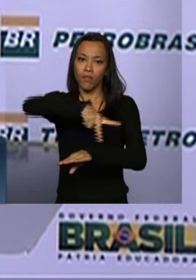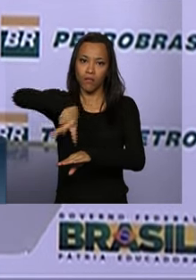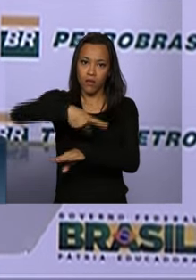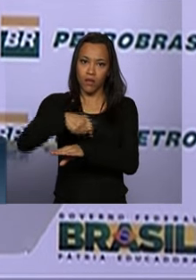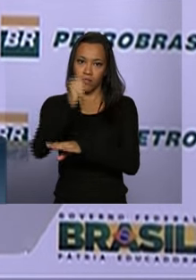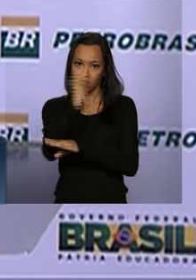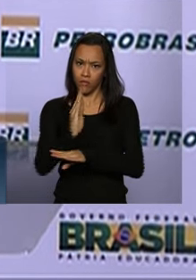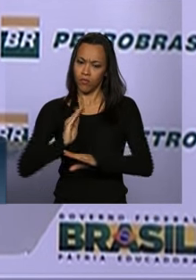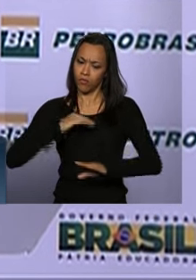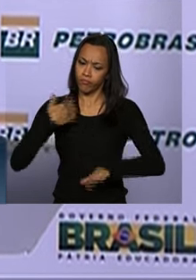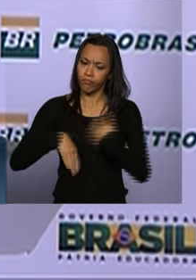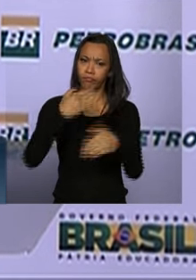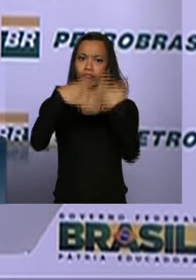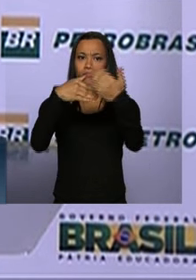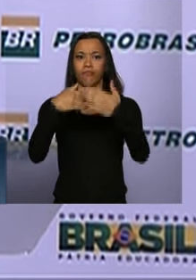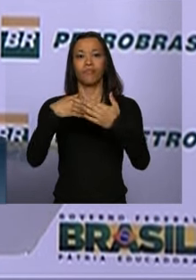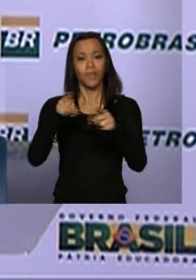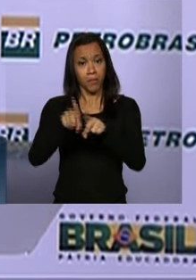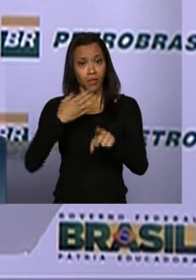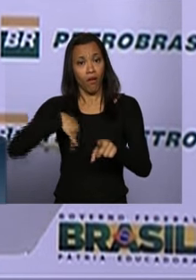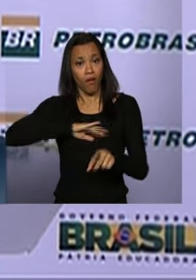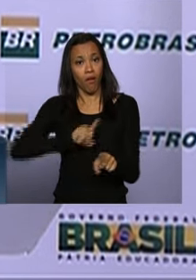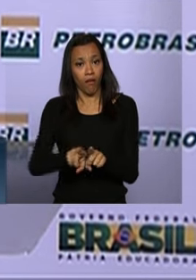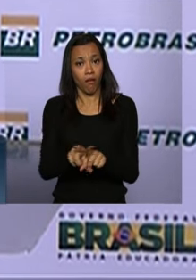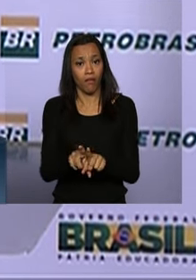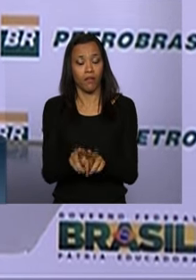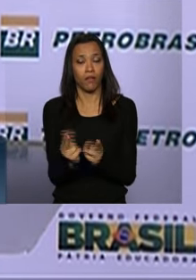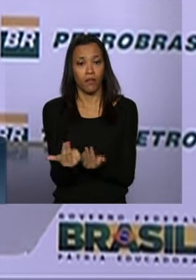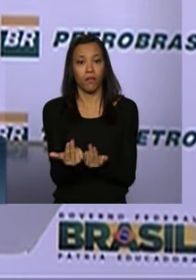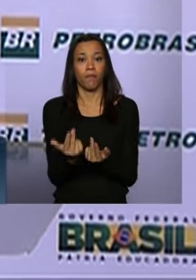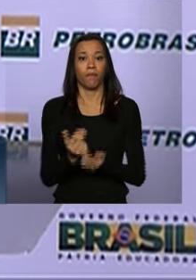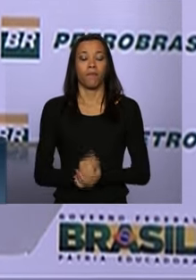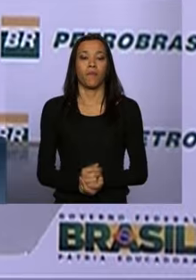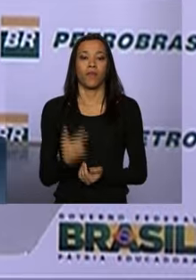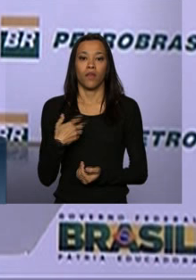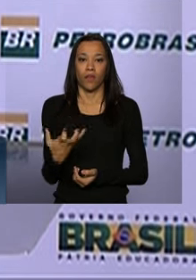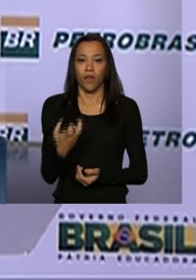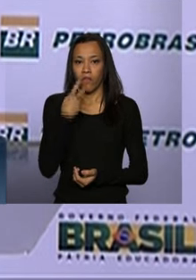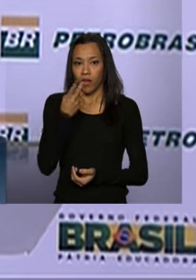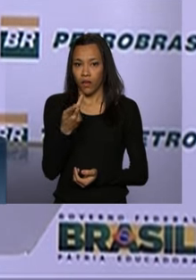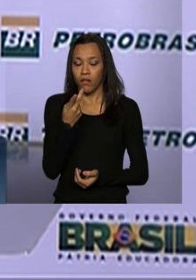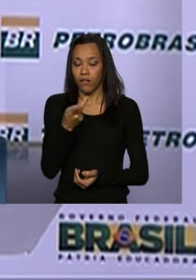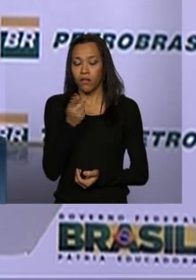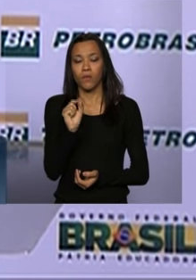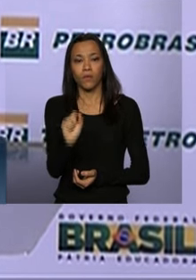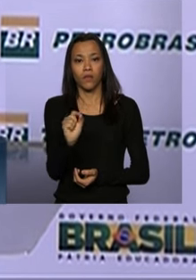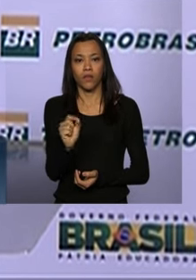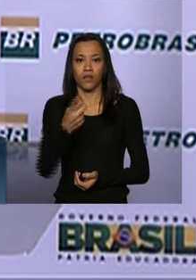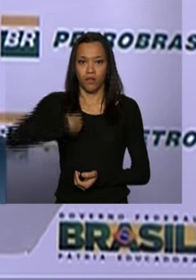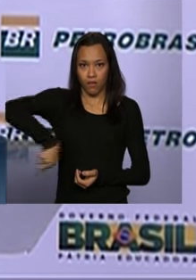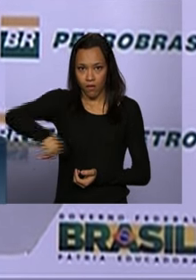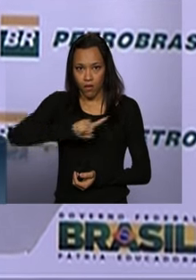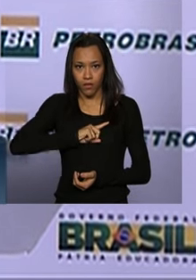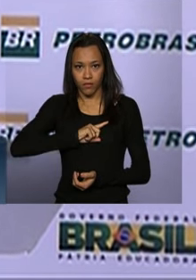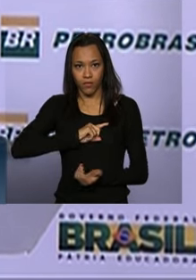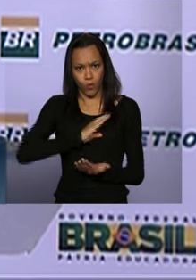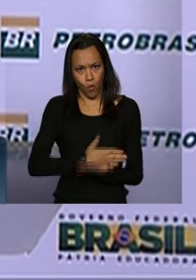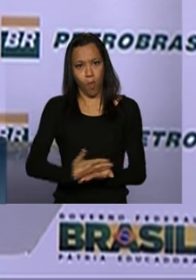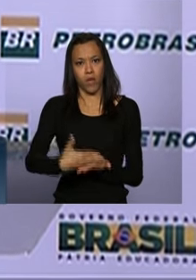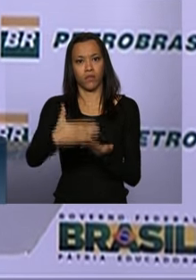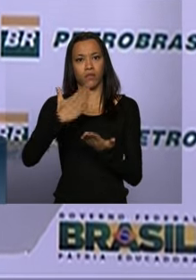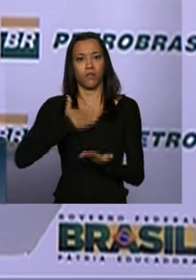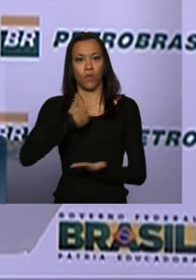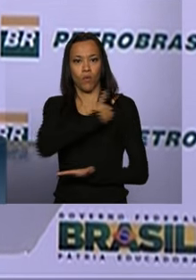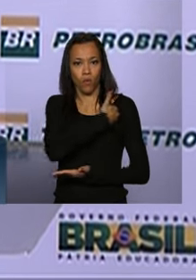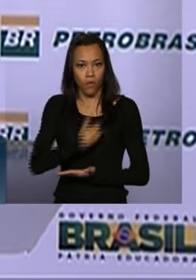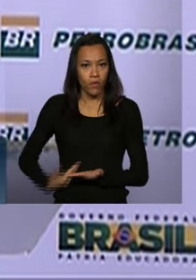nós. Quero também dizer que muito nos compete, a partir do nosso governo,